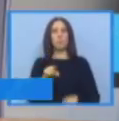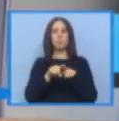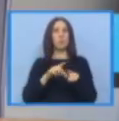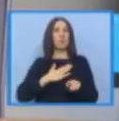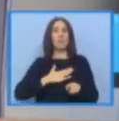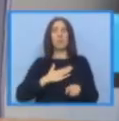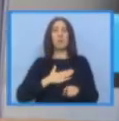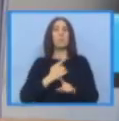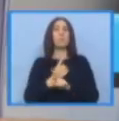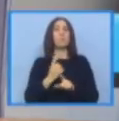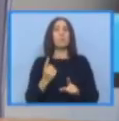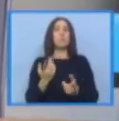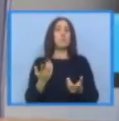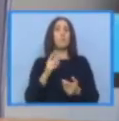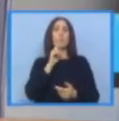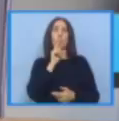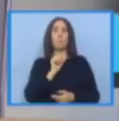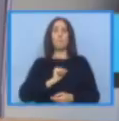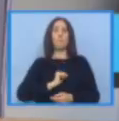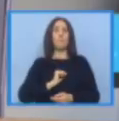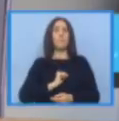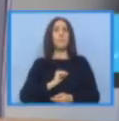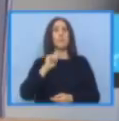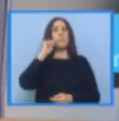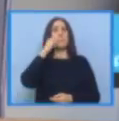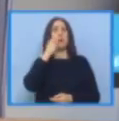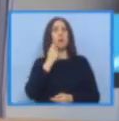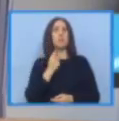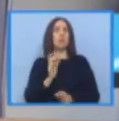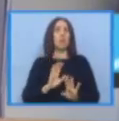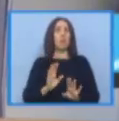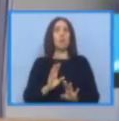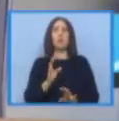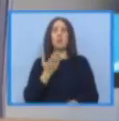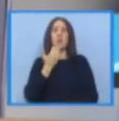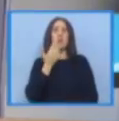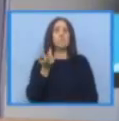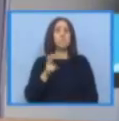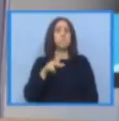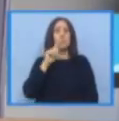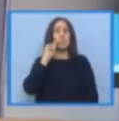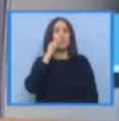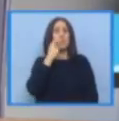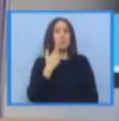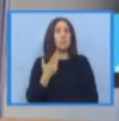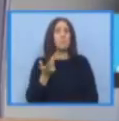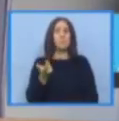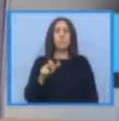política, porque não quer ter o seu nome manchado à mínima suspeita,